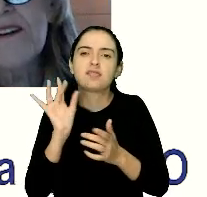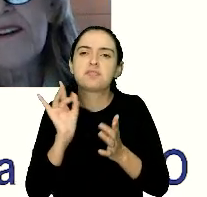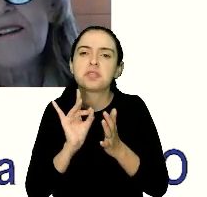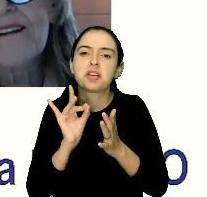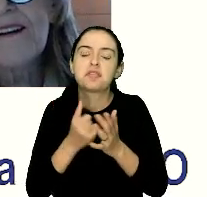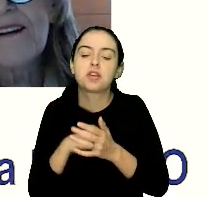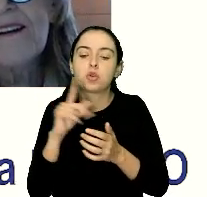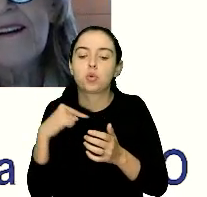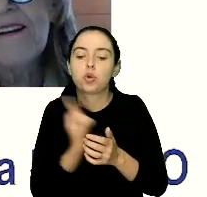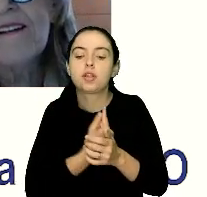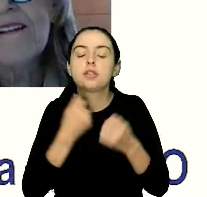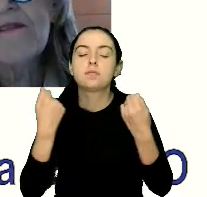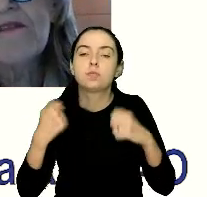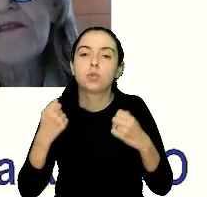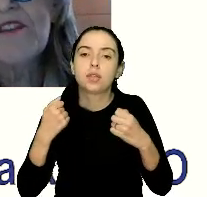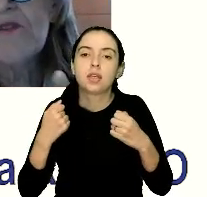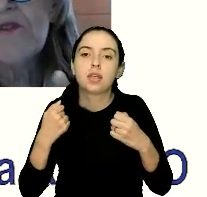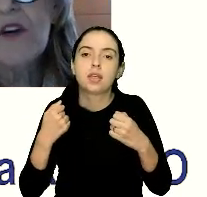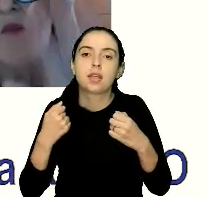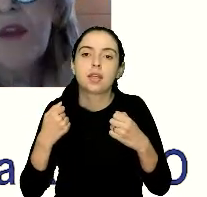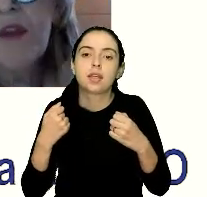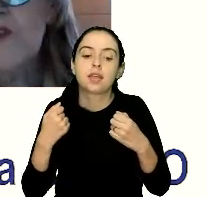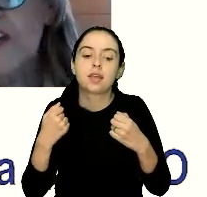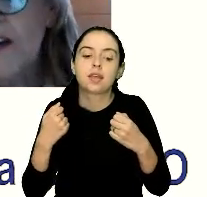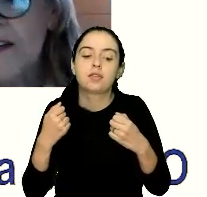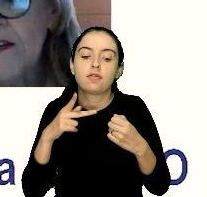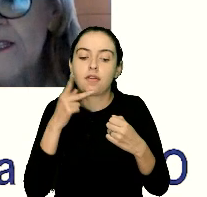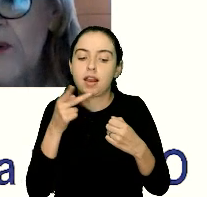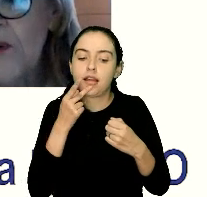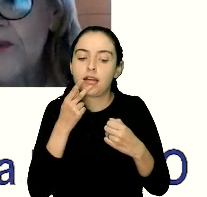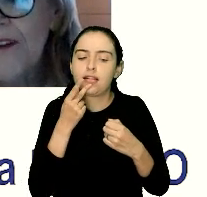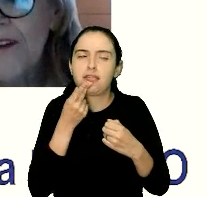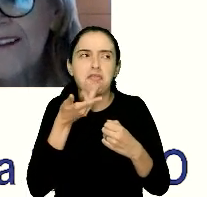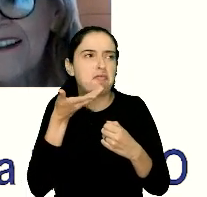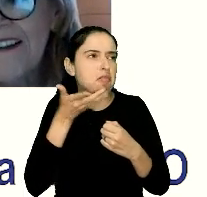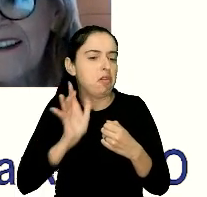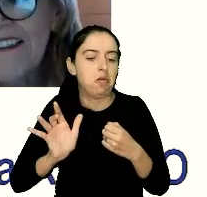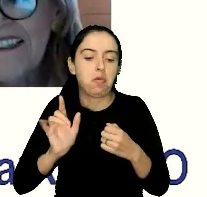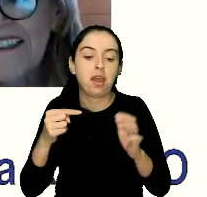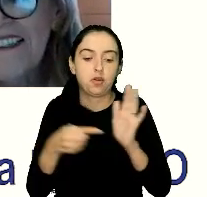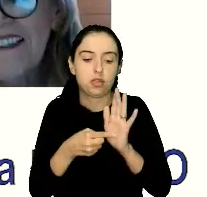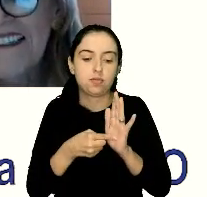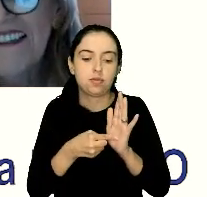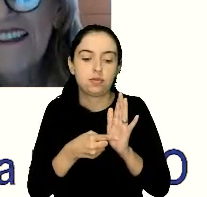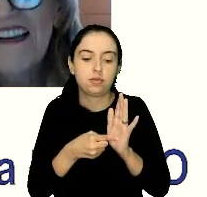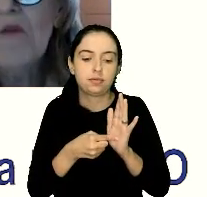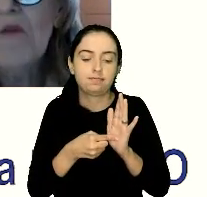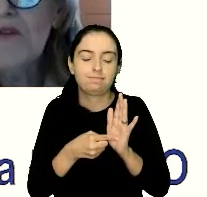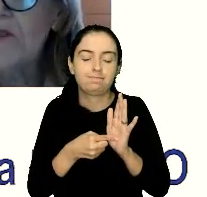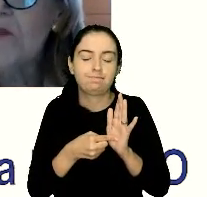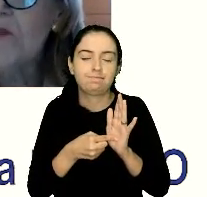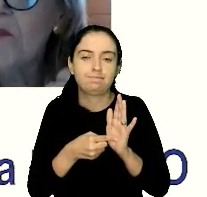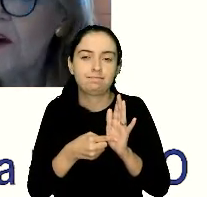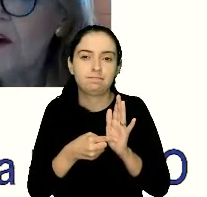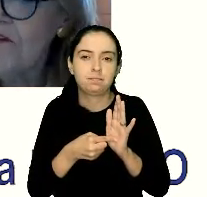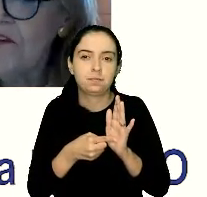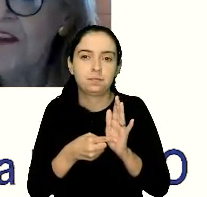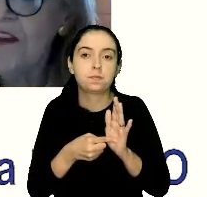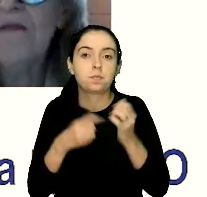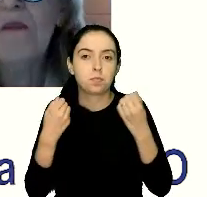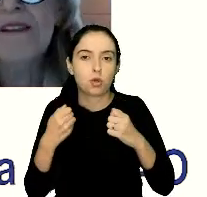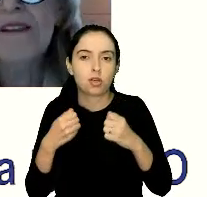gente poder dizer assim, olha, não quero chegar a esse ponto, né? Posso até tomar